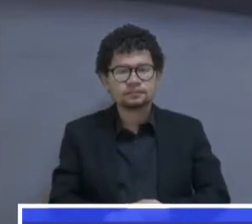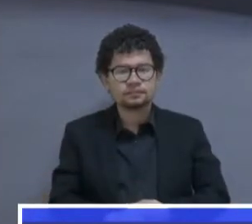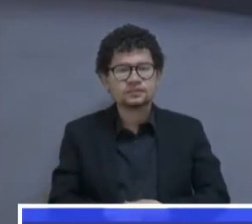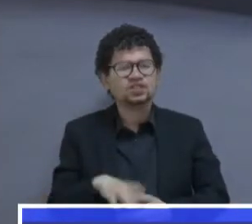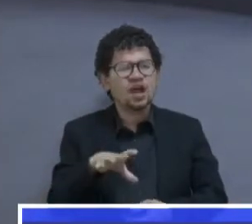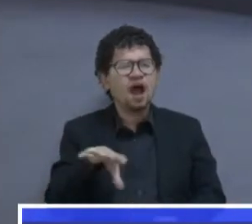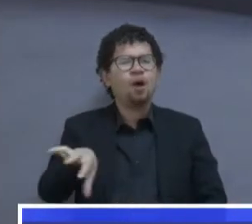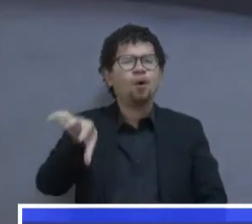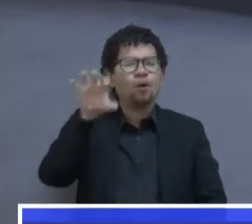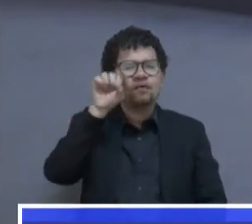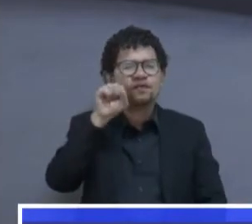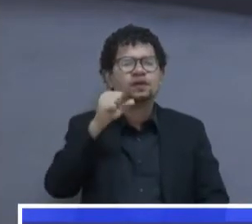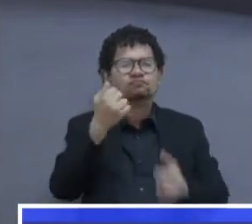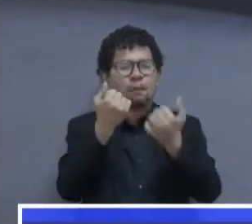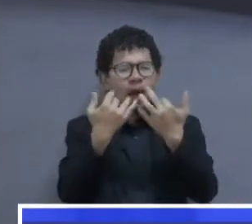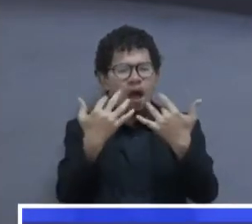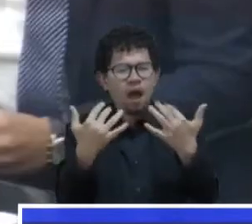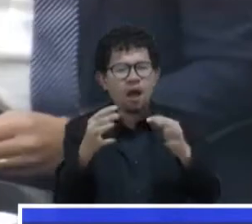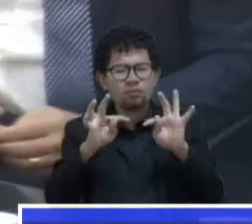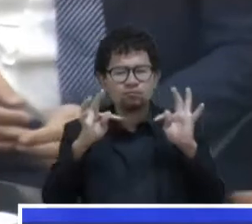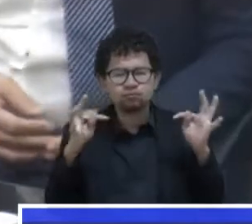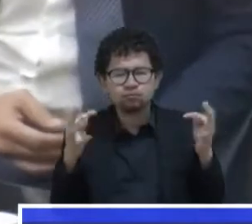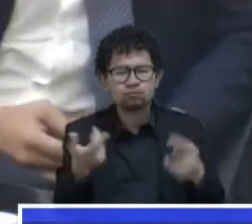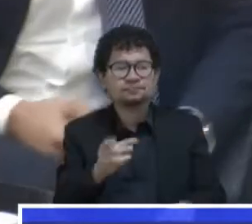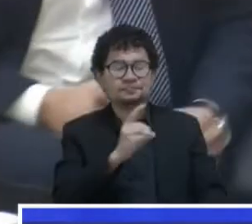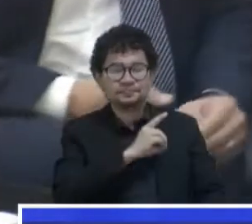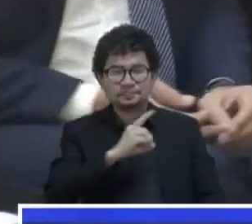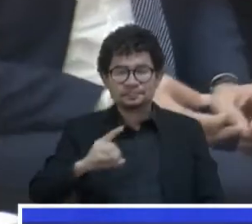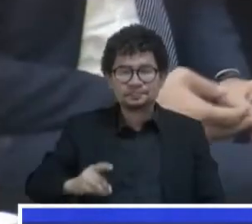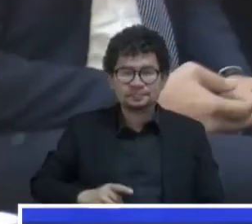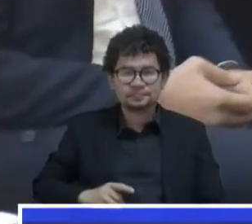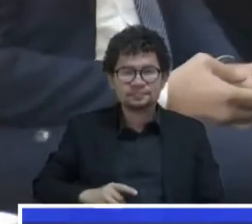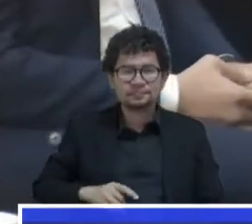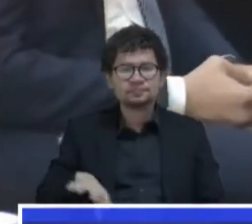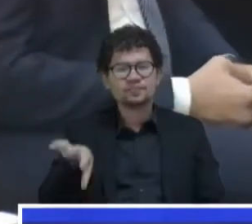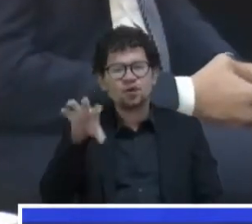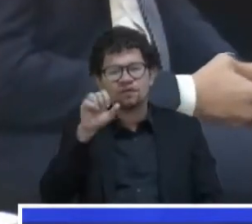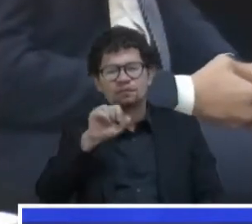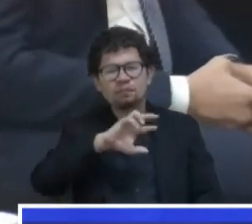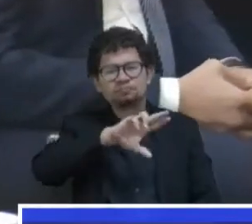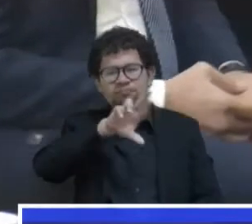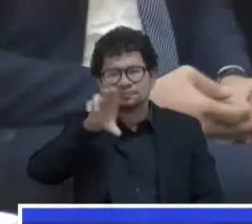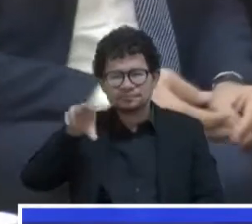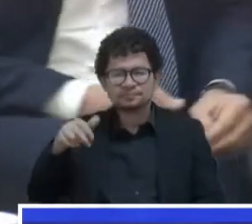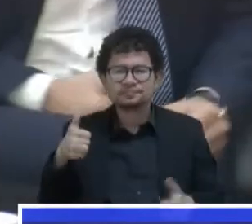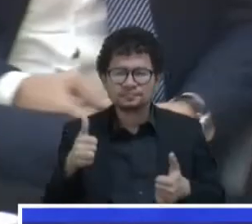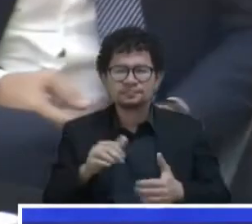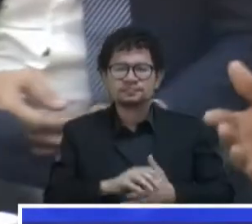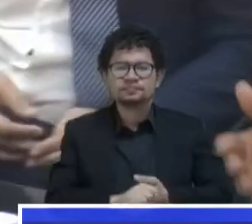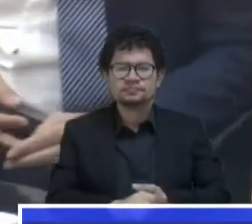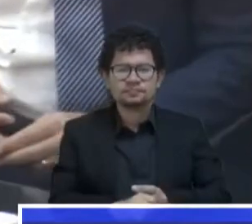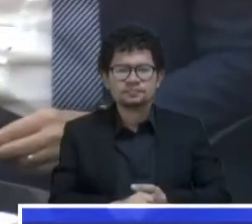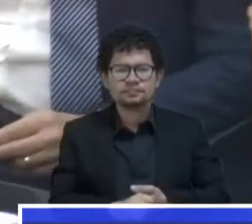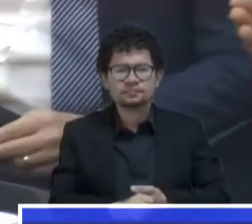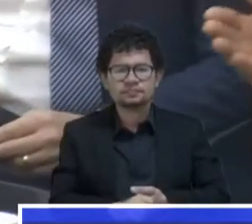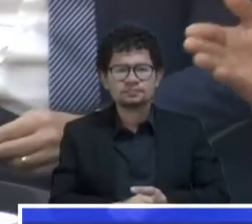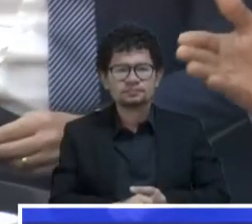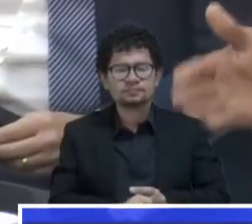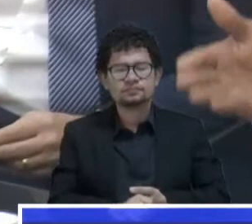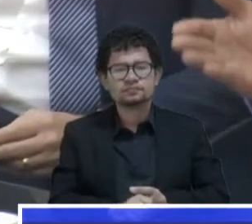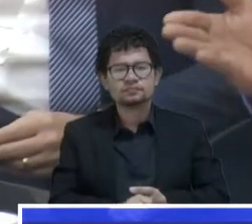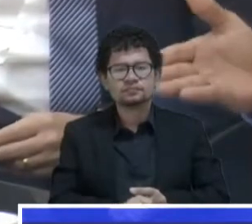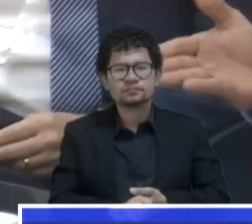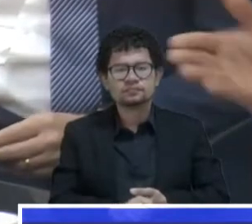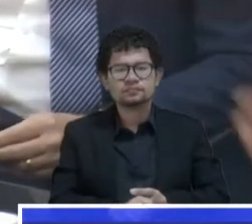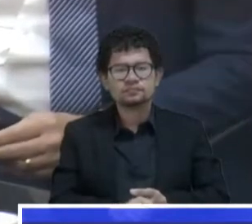todos, né, deputados da Cata Vaz Basto, eu fui de uns deputados que